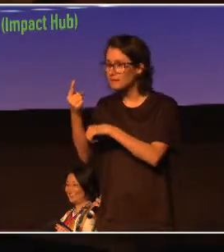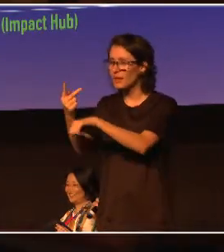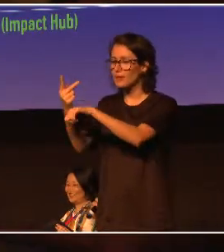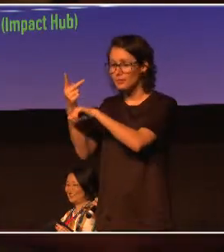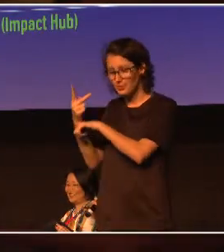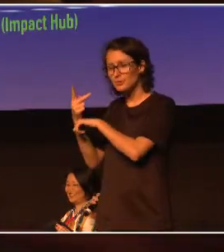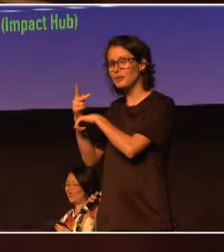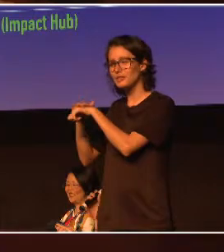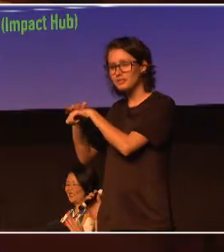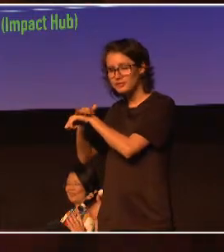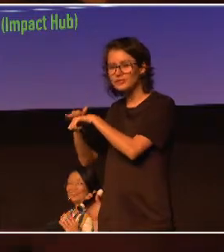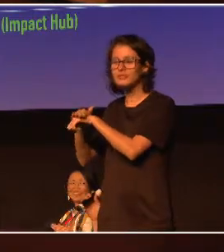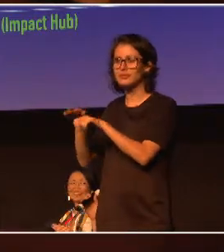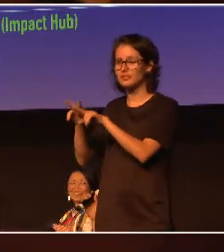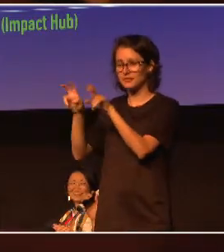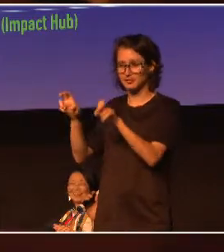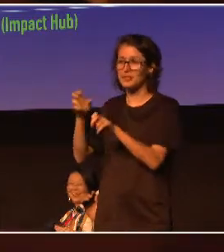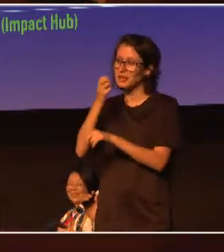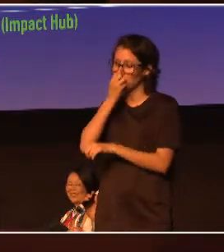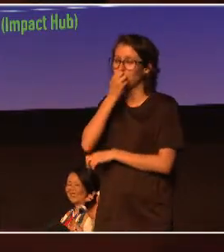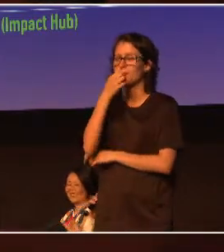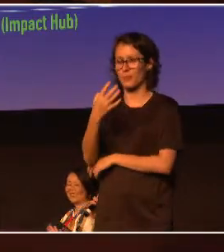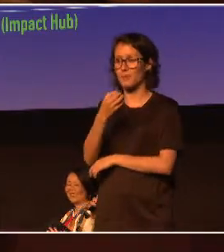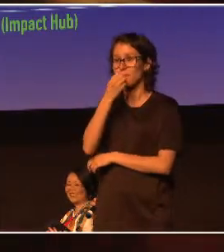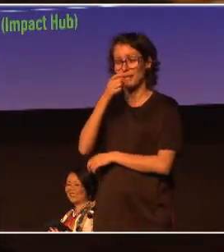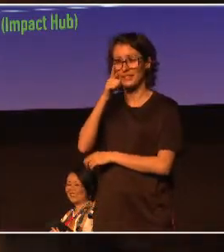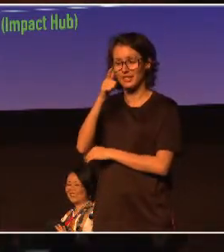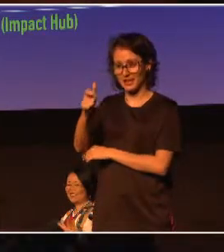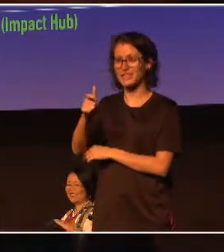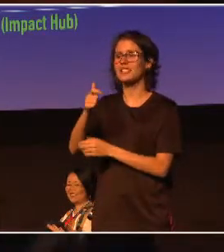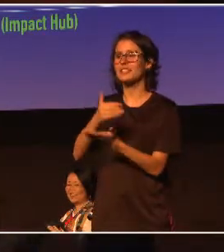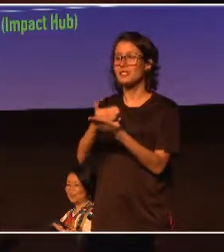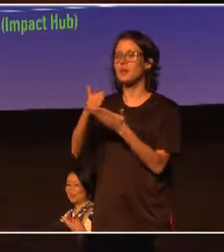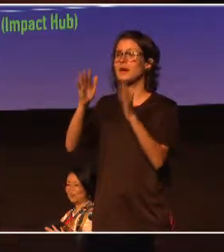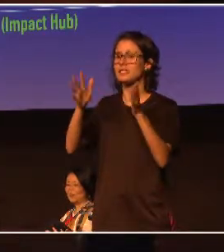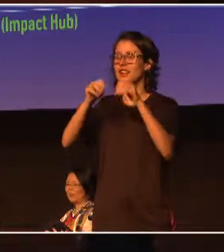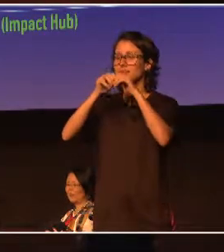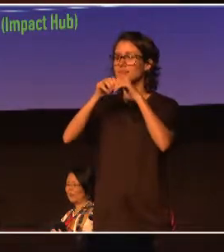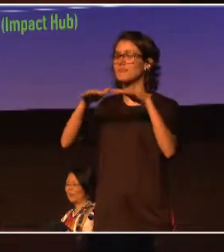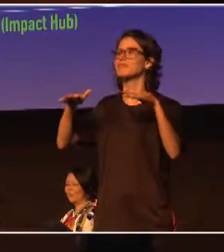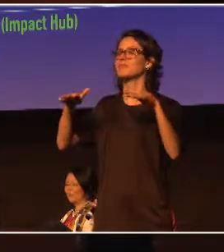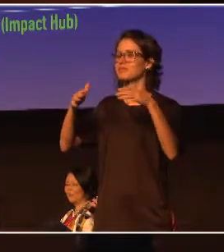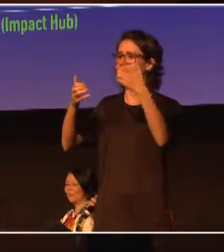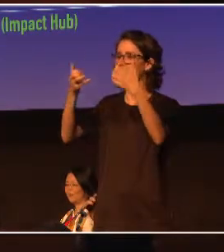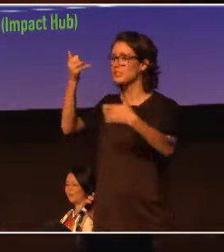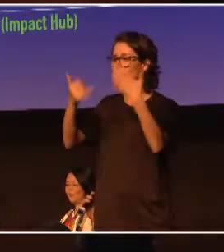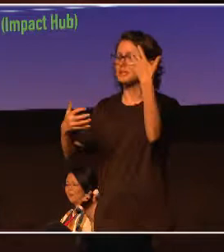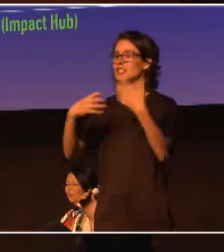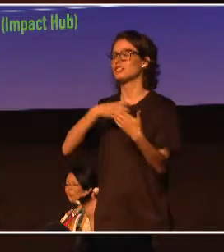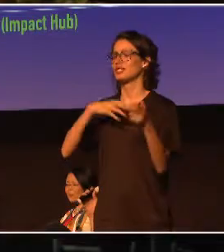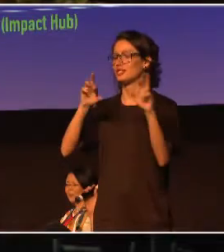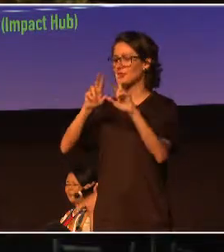porque vale a pena. Achei muito interessante e já começa a democratizar desde aí, né, da forma de explicar o blockchain.